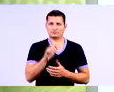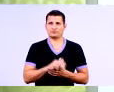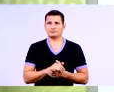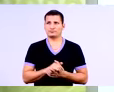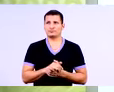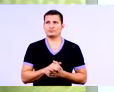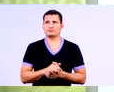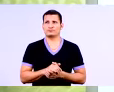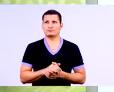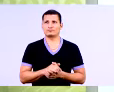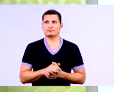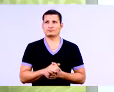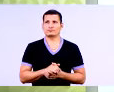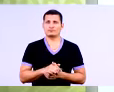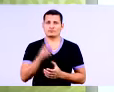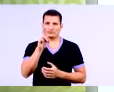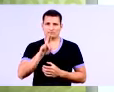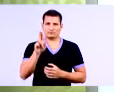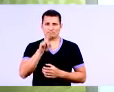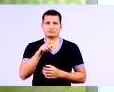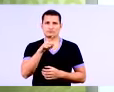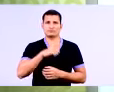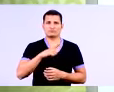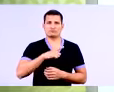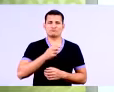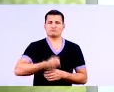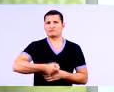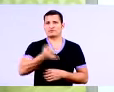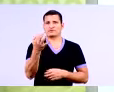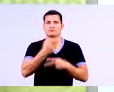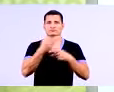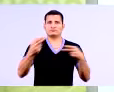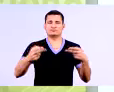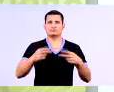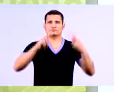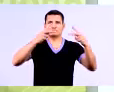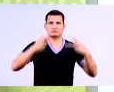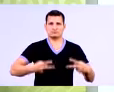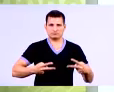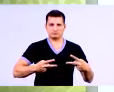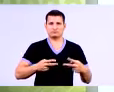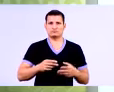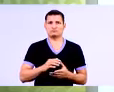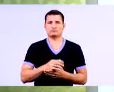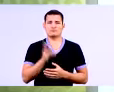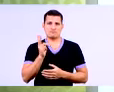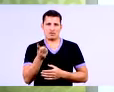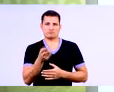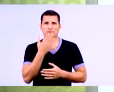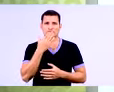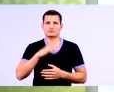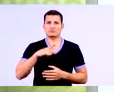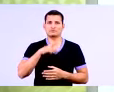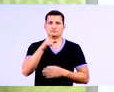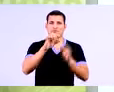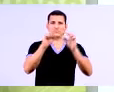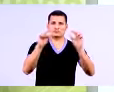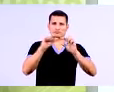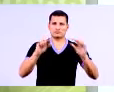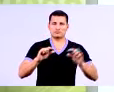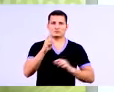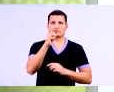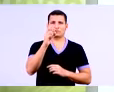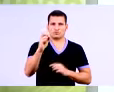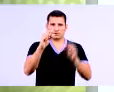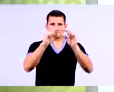é utilizada quando você tem muitos elementos na página do mesmo tipo. Por exemplo, se você tiver um formulário com 50